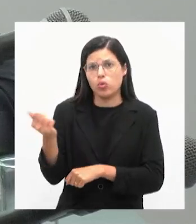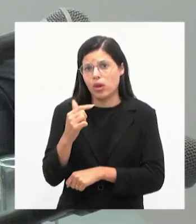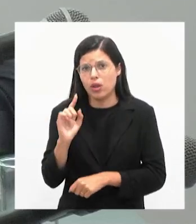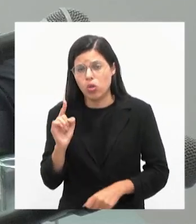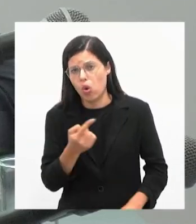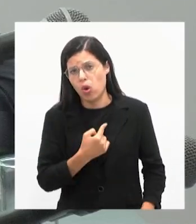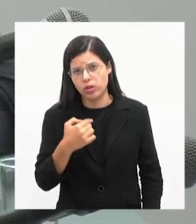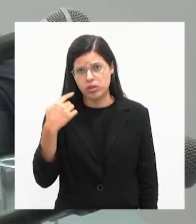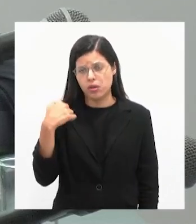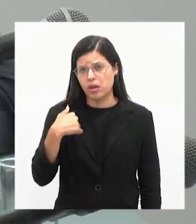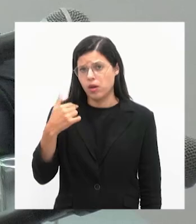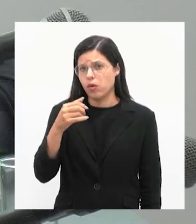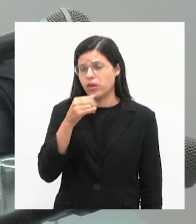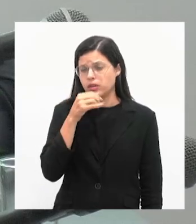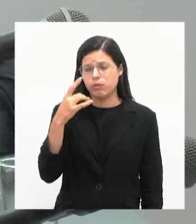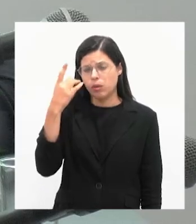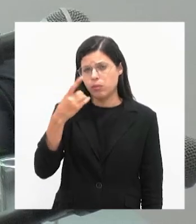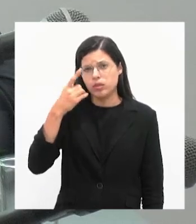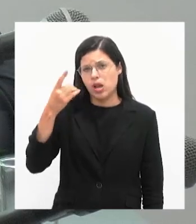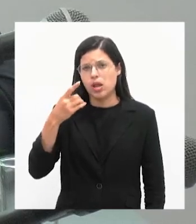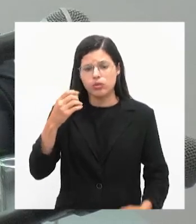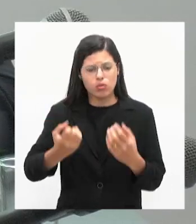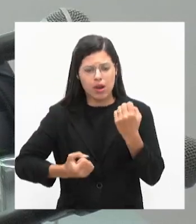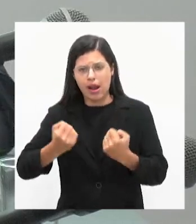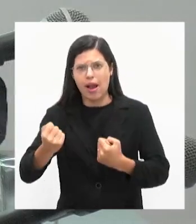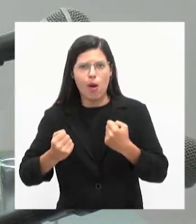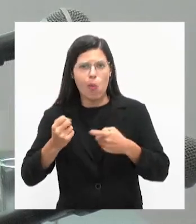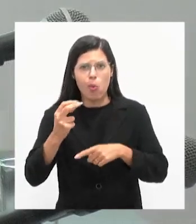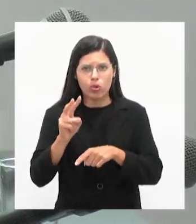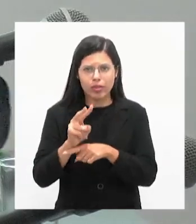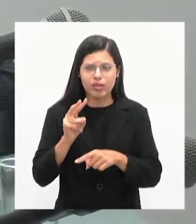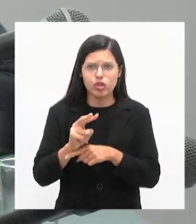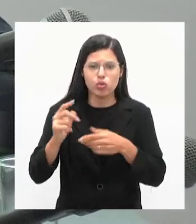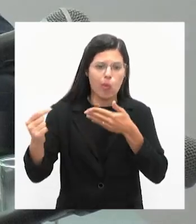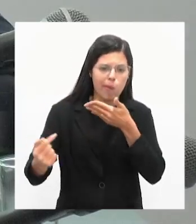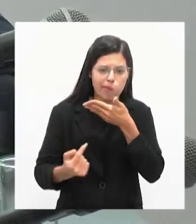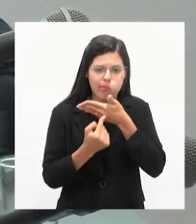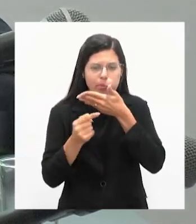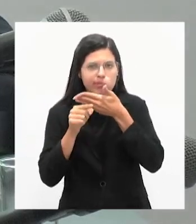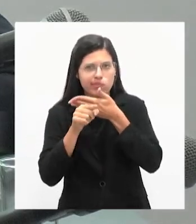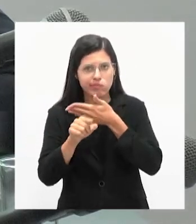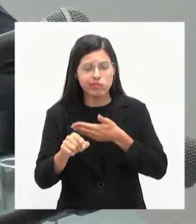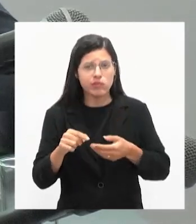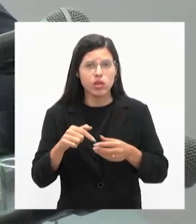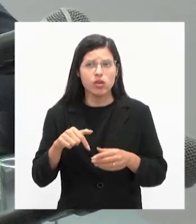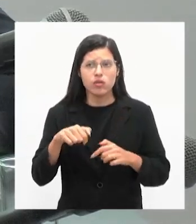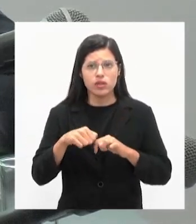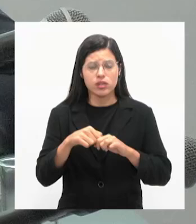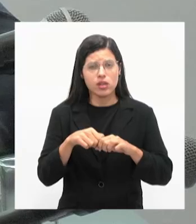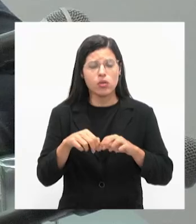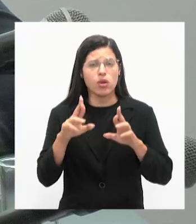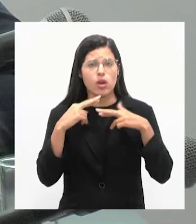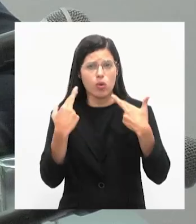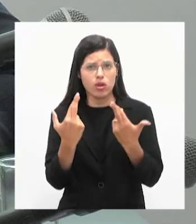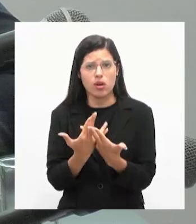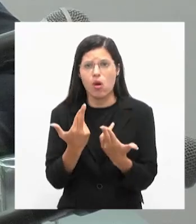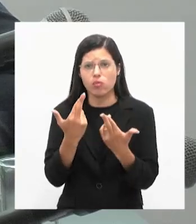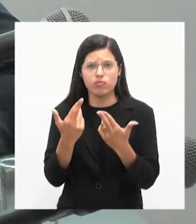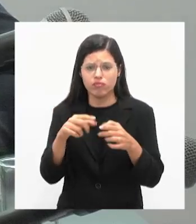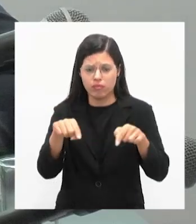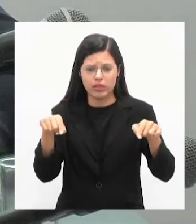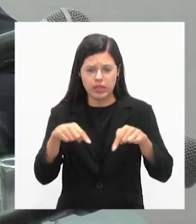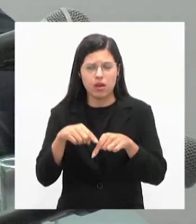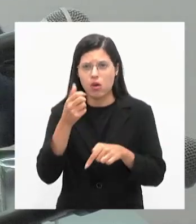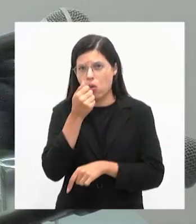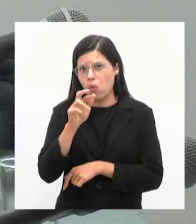minha escolta. Esse cara, enquanto a gente está aqui fazendo reunião agora numa sala com ar-condicionado, ele está lá na pista, disputando a pista com um vagabundo. Deputado,